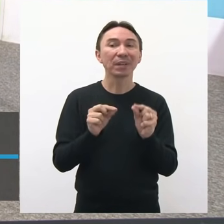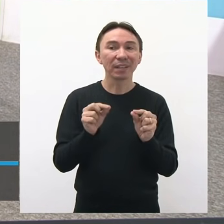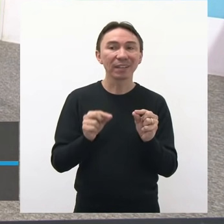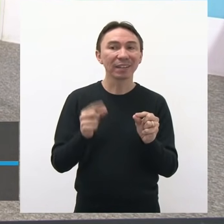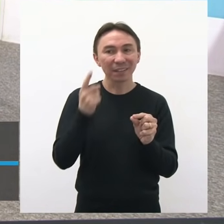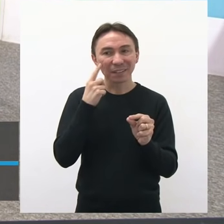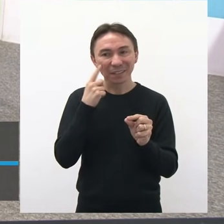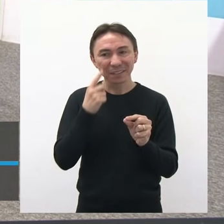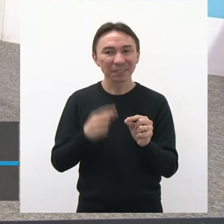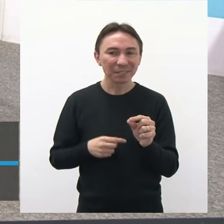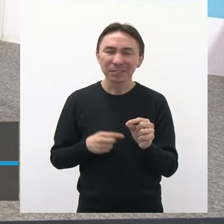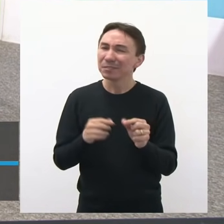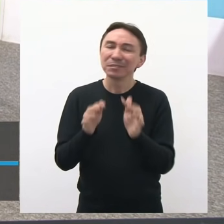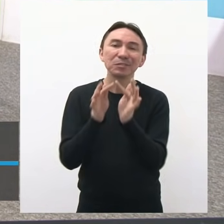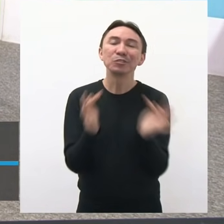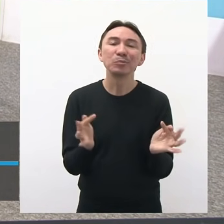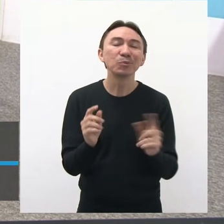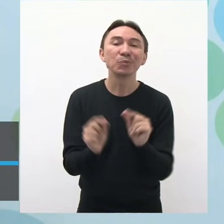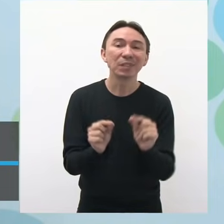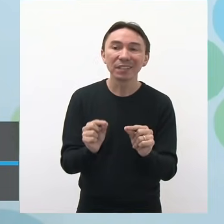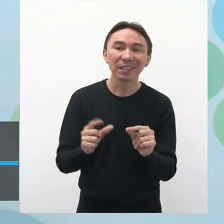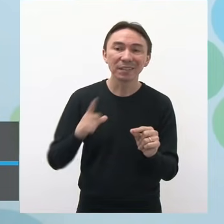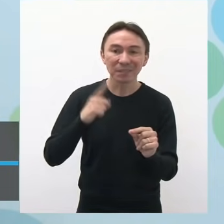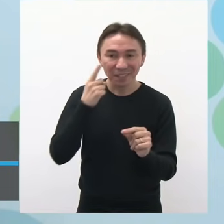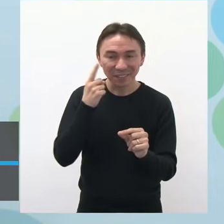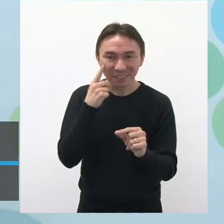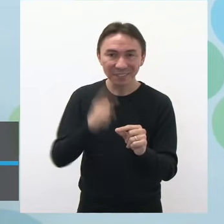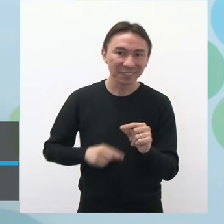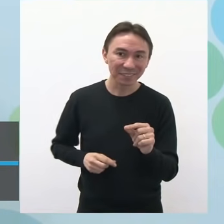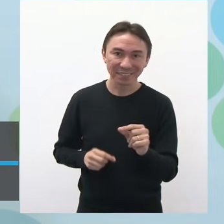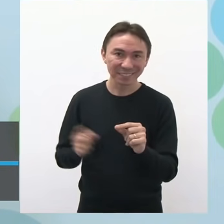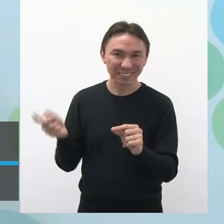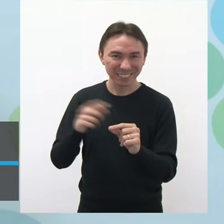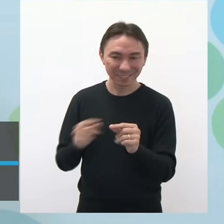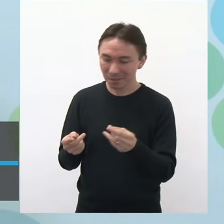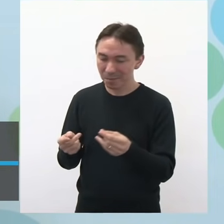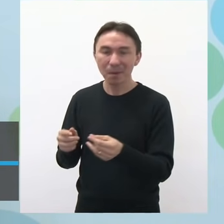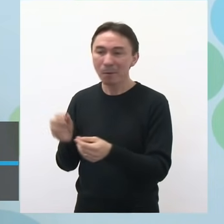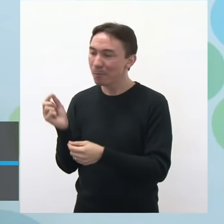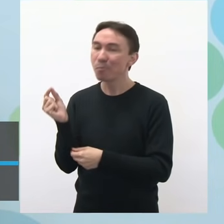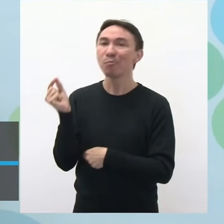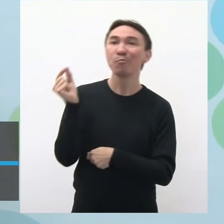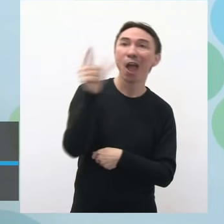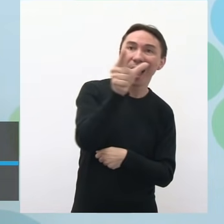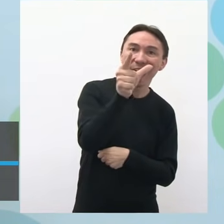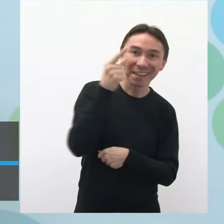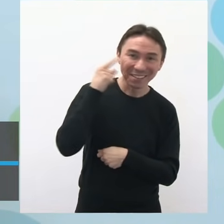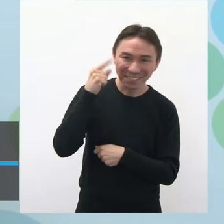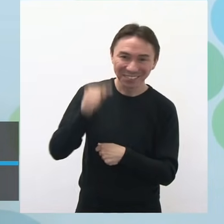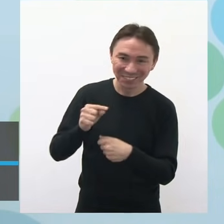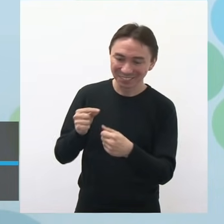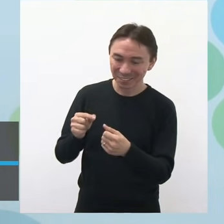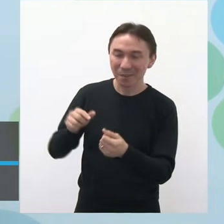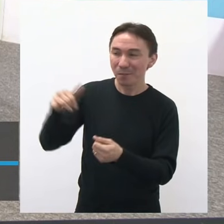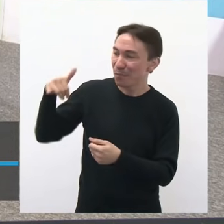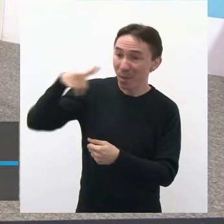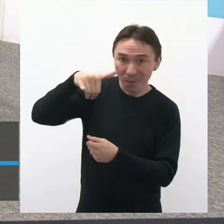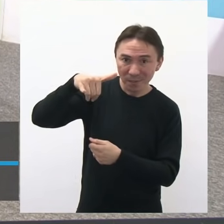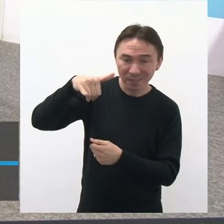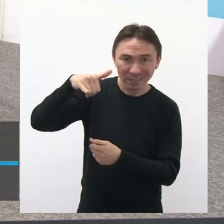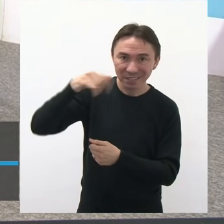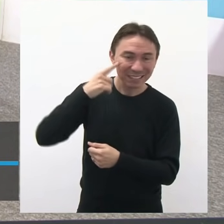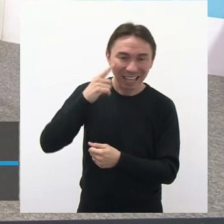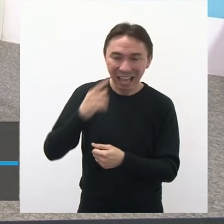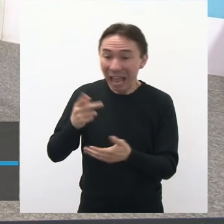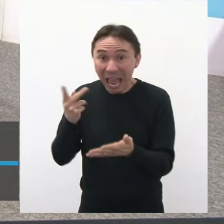fazer um aviãozinho de papel, que se a gente seguir os passos errados, vai dar errado. É... Vai dar errado. A gente não vai